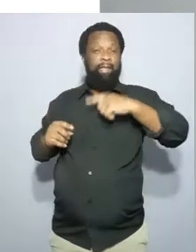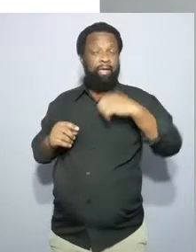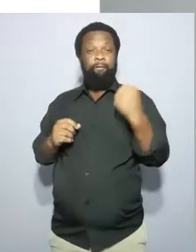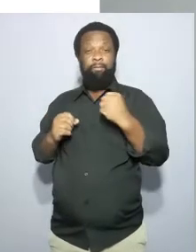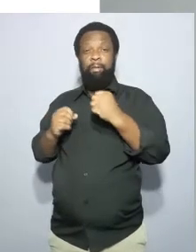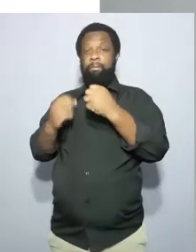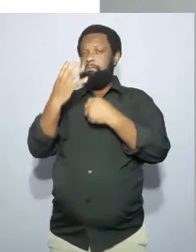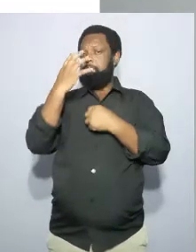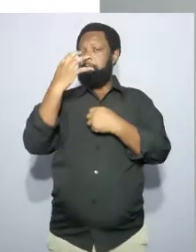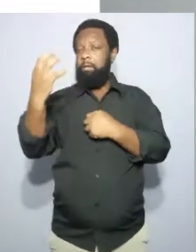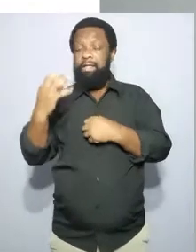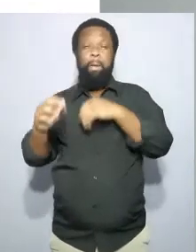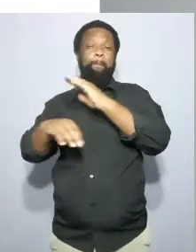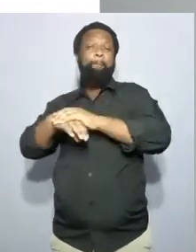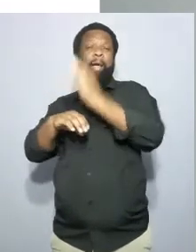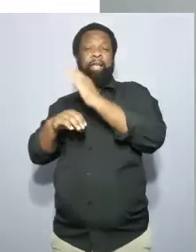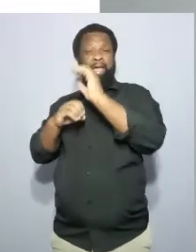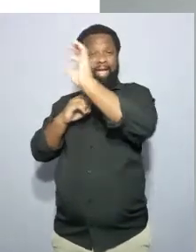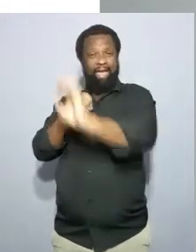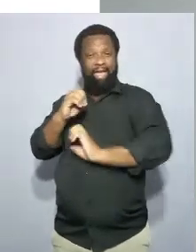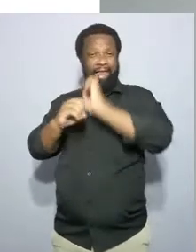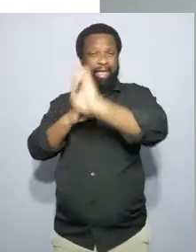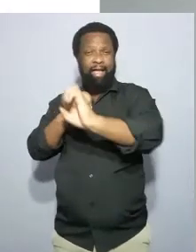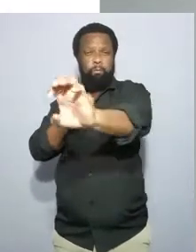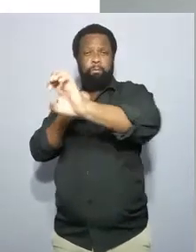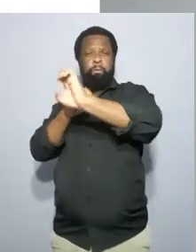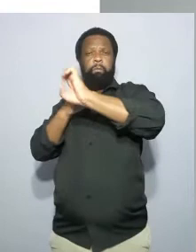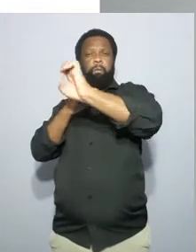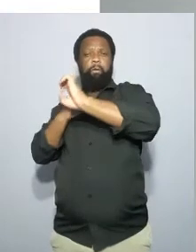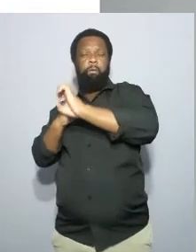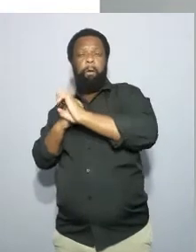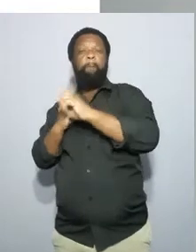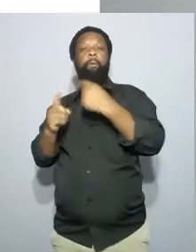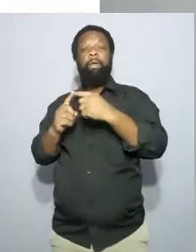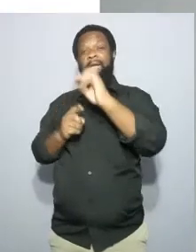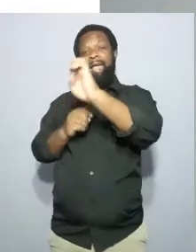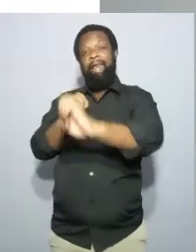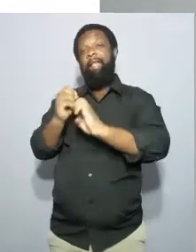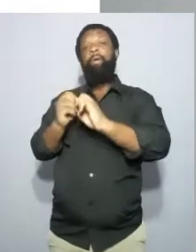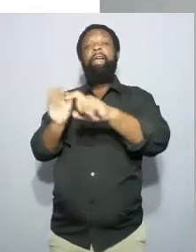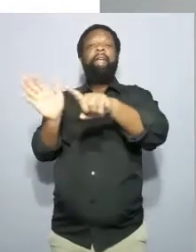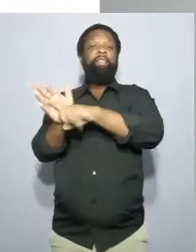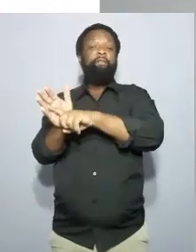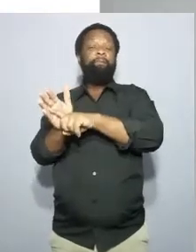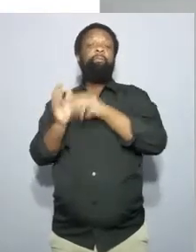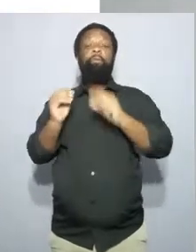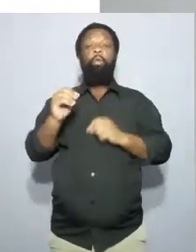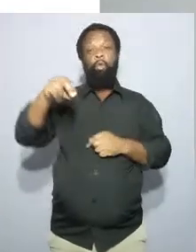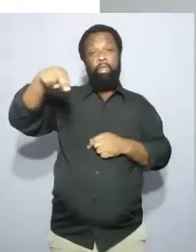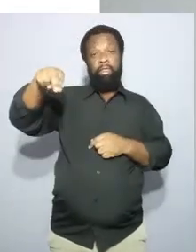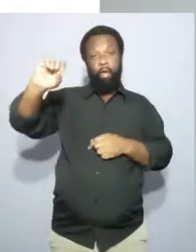atração maior sobre os elétrons que têm carga negativa. Então, acaba que o neônio sofre uma